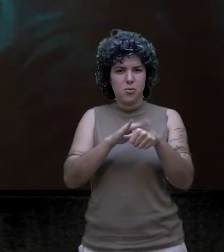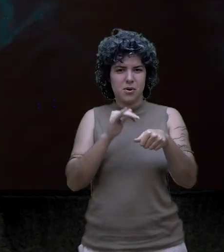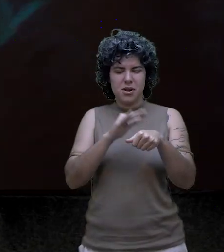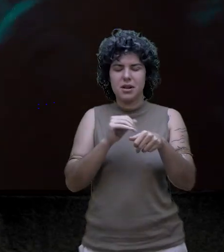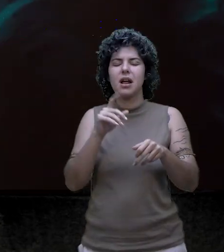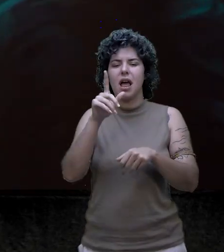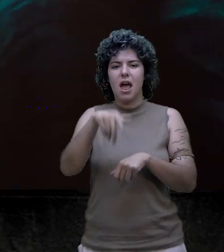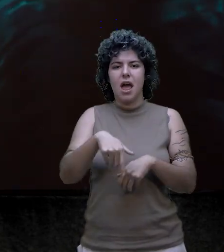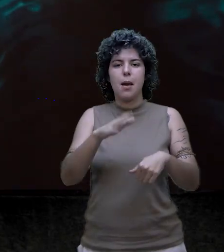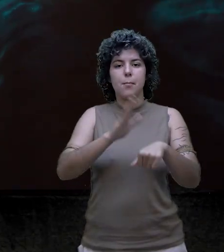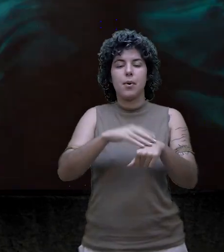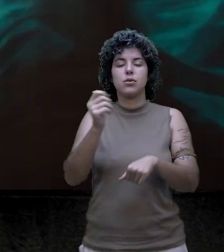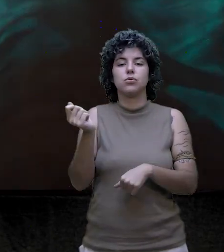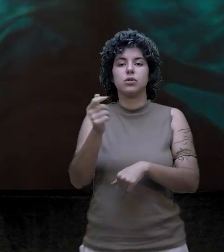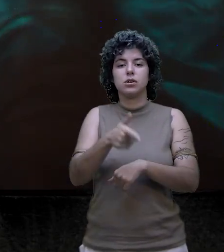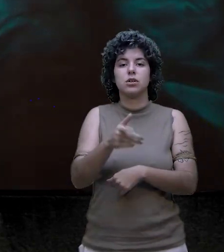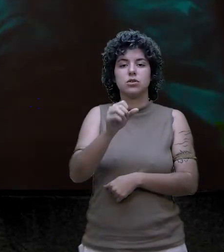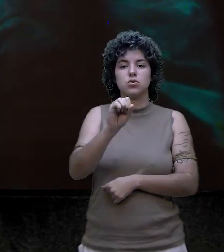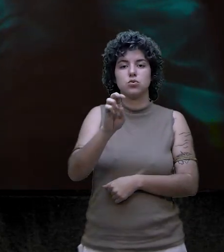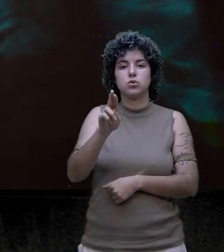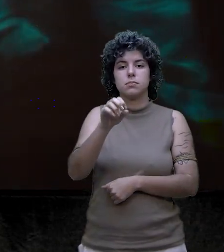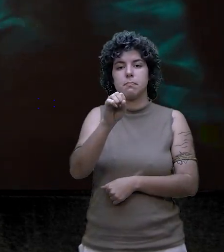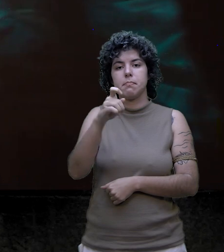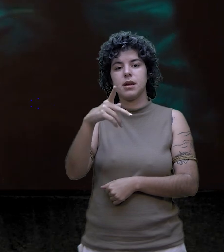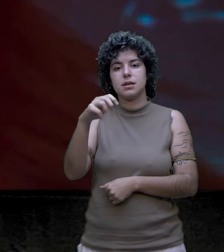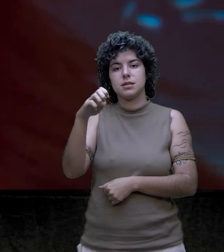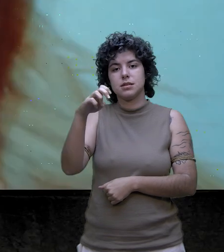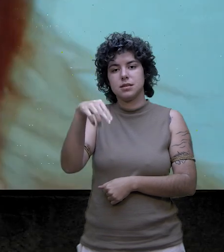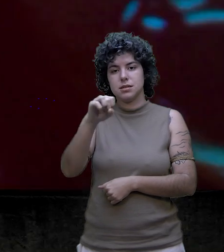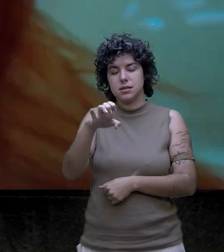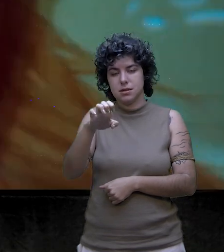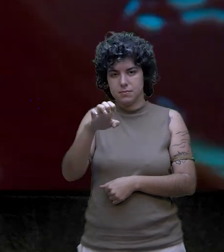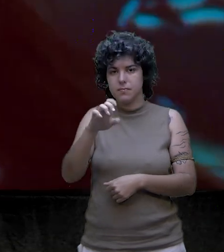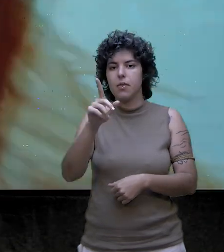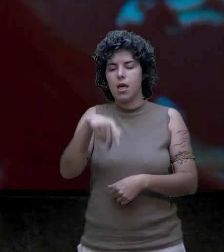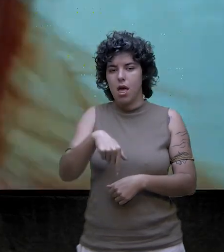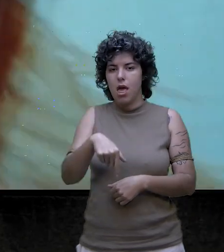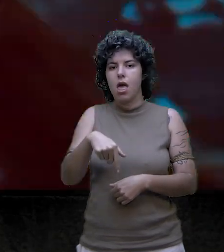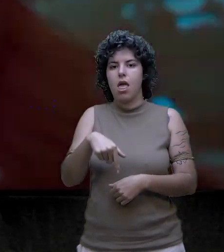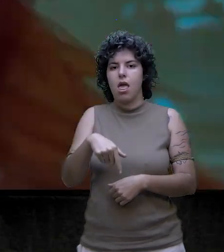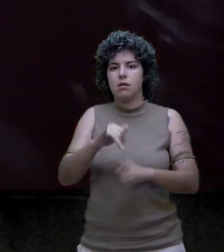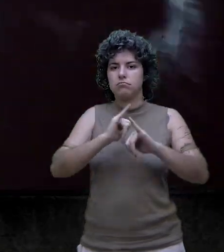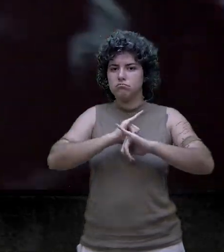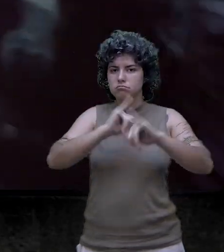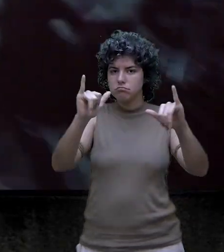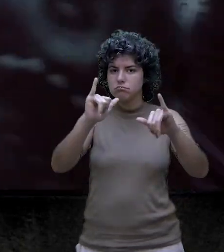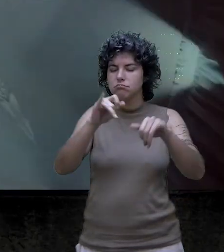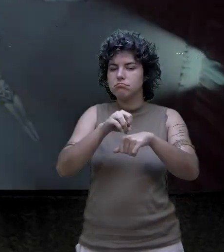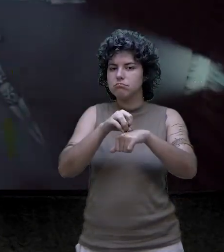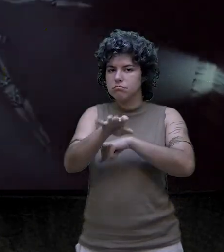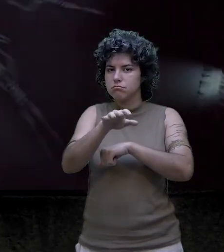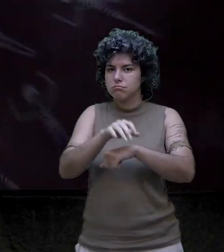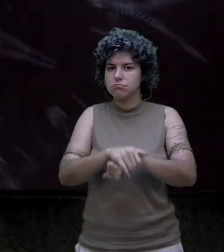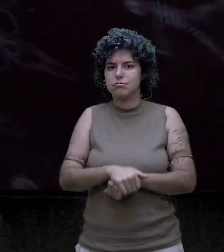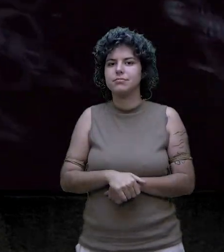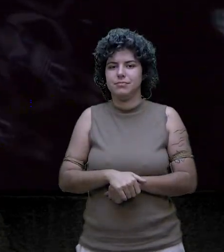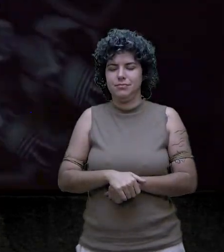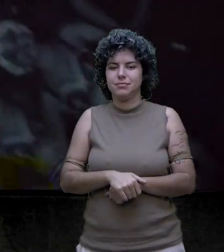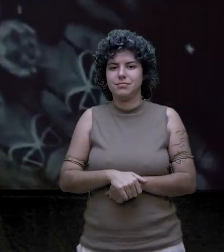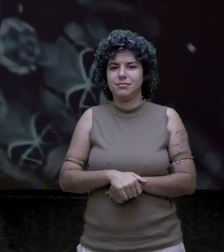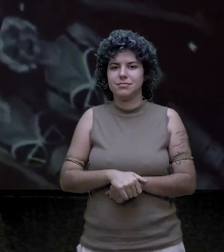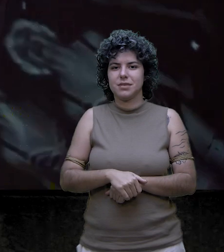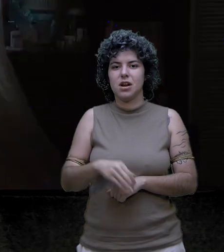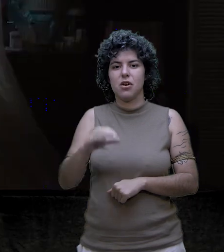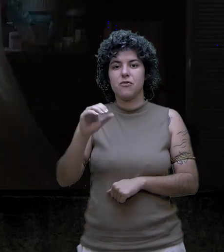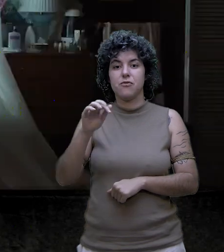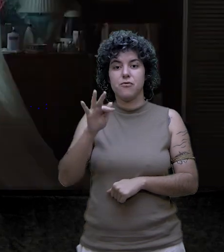alerta. Para quem acha que feminismo é palavra feia, o filme responde com Florence Pugh arrancando máscaras e